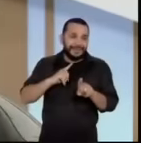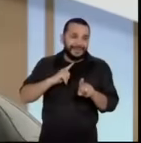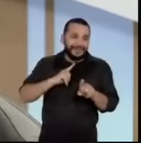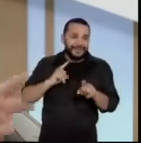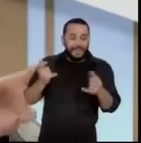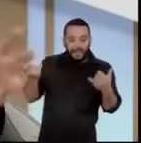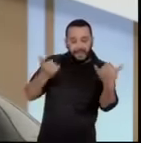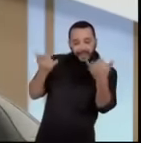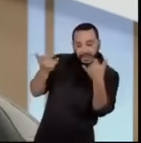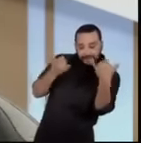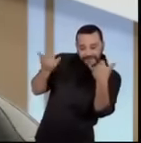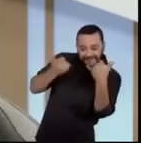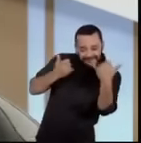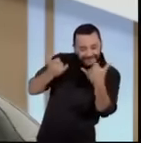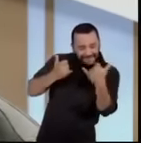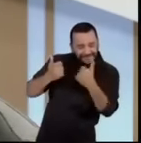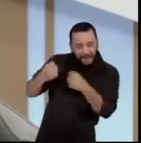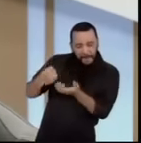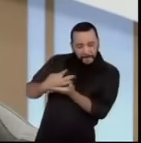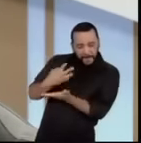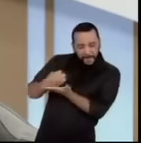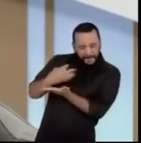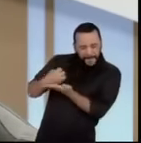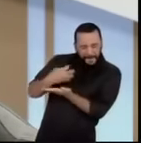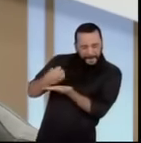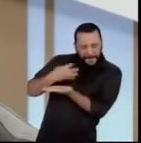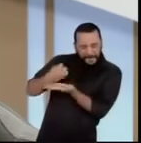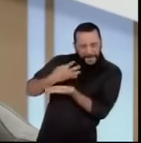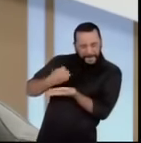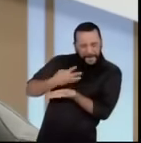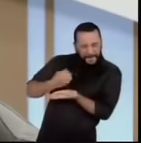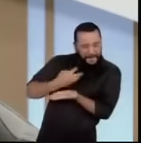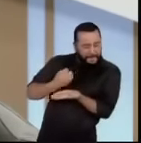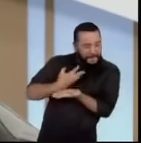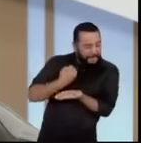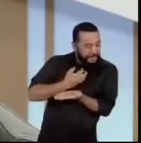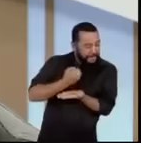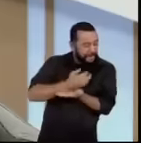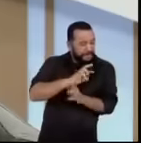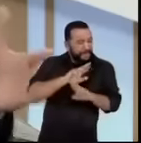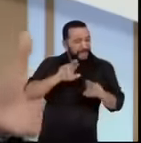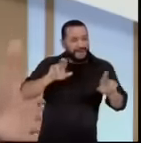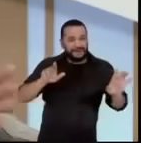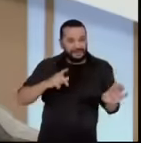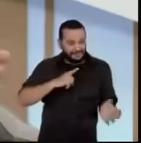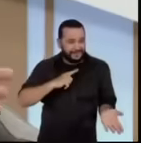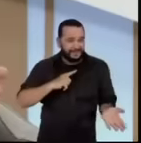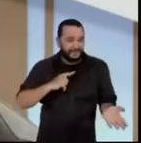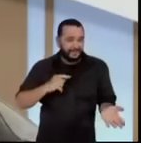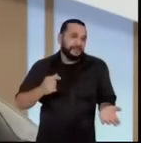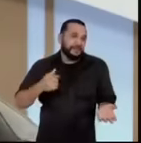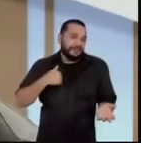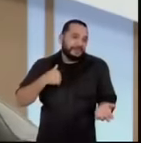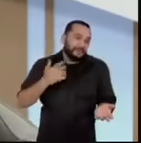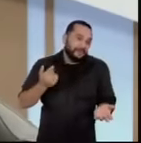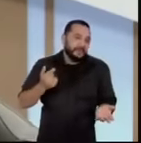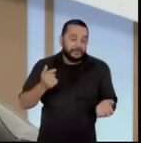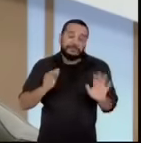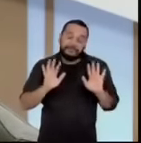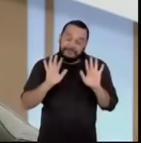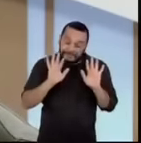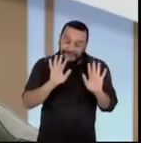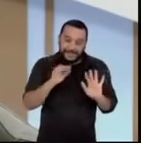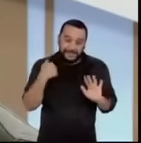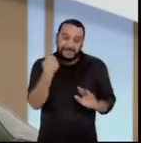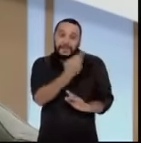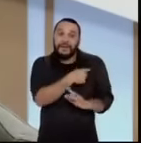de especulações, de mensagens de toda a natureza. Então, enfim, sem respaldar ou negar o que quer que seja, o fato é